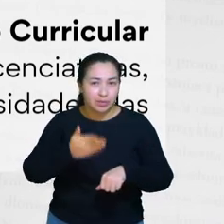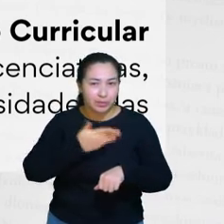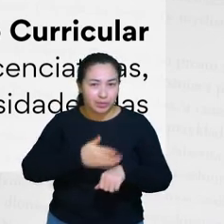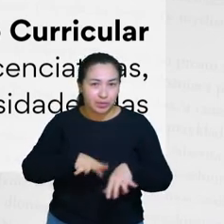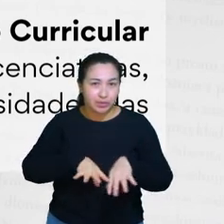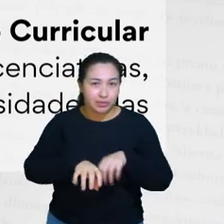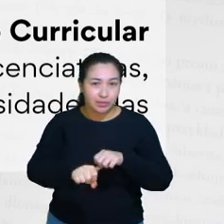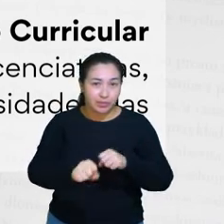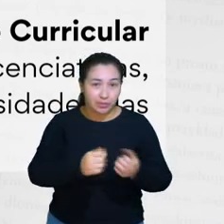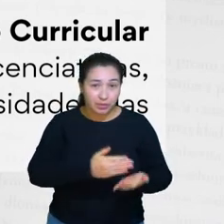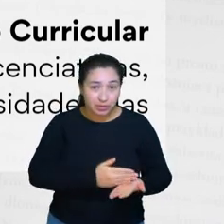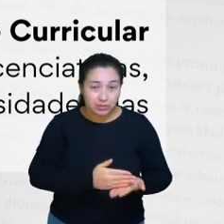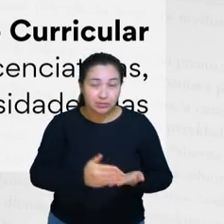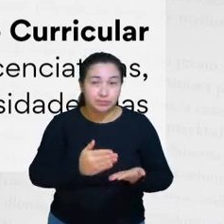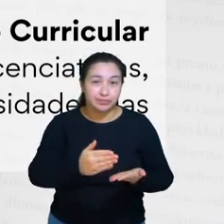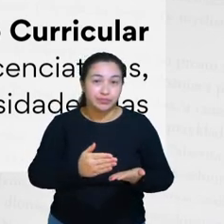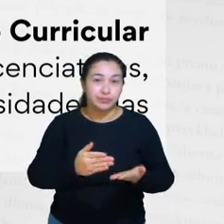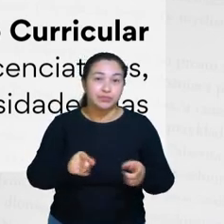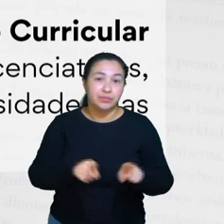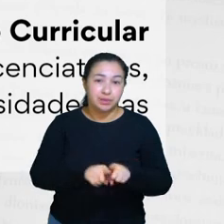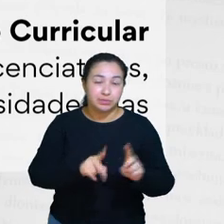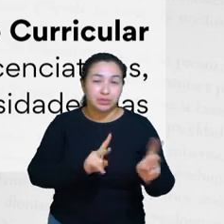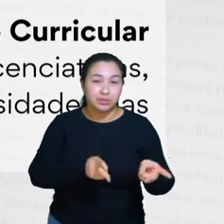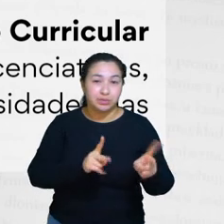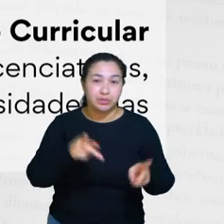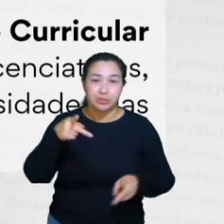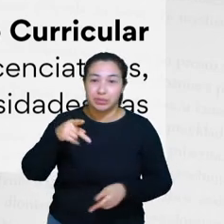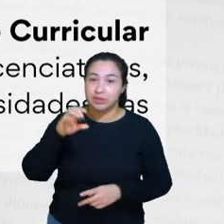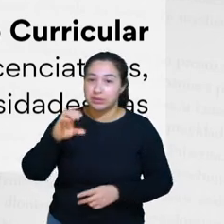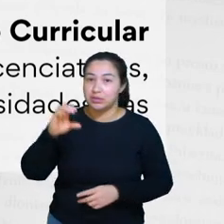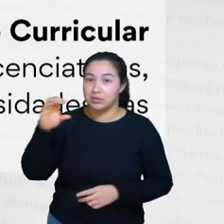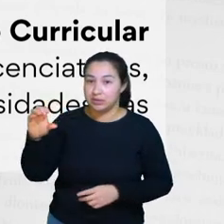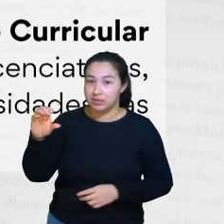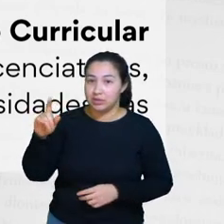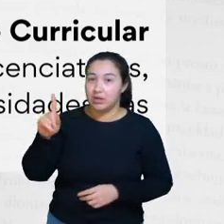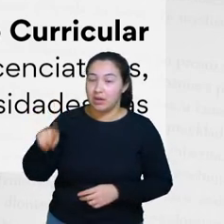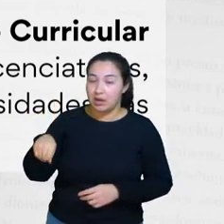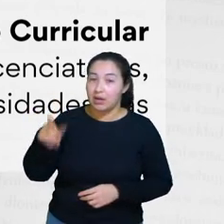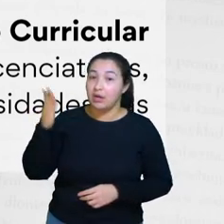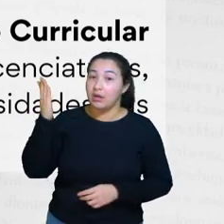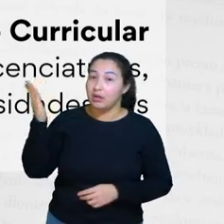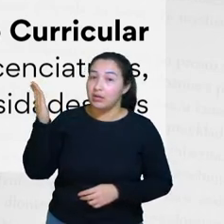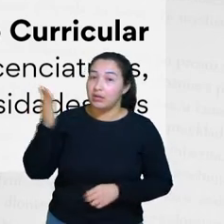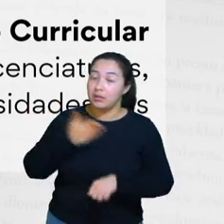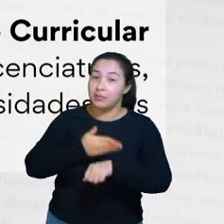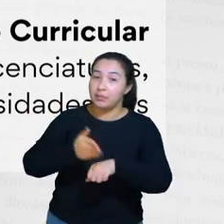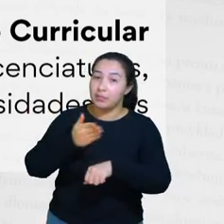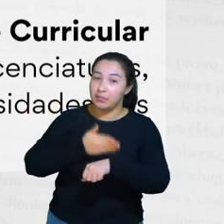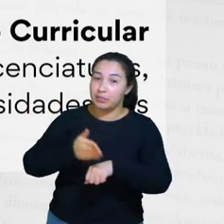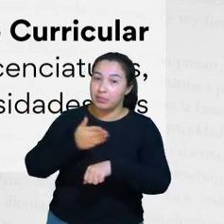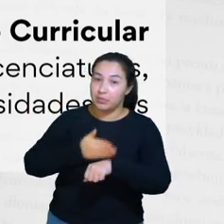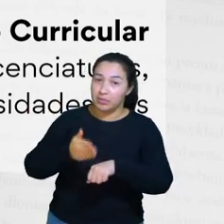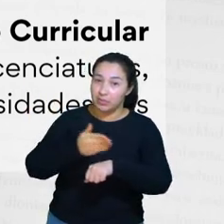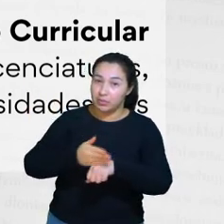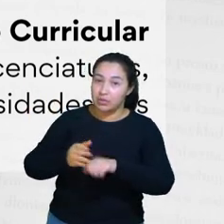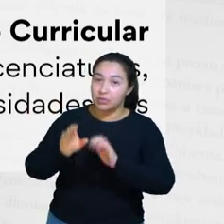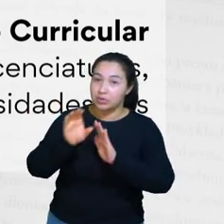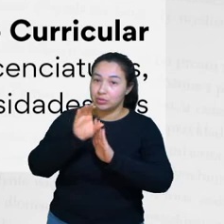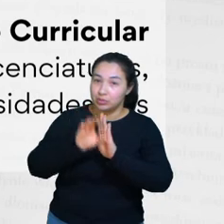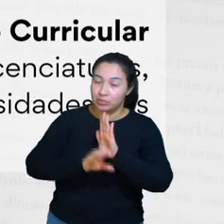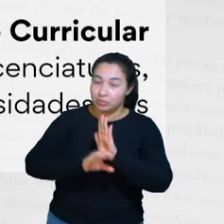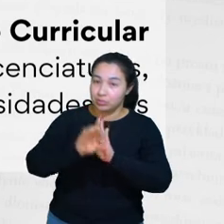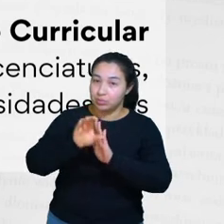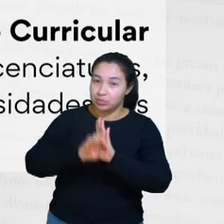continuada eu dou como exemplo aqui o PCC que é a prática como componente curricular aqui coloquei as duas